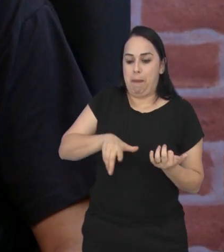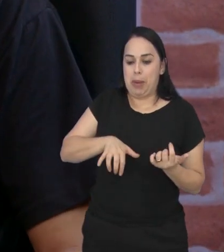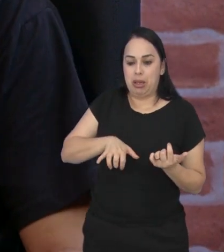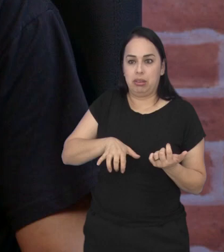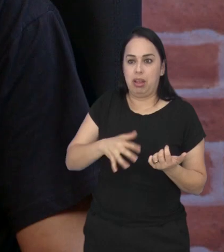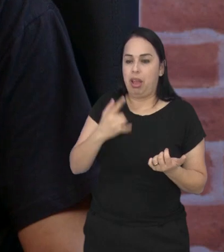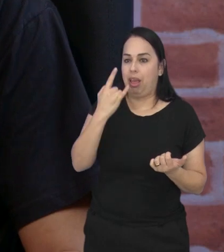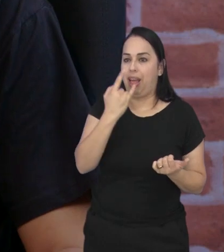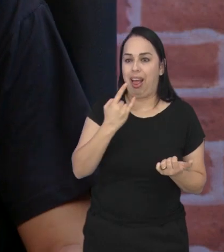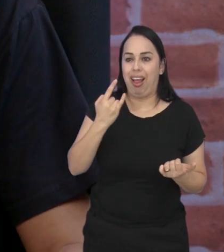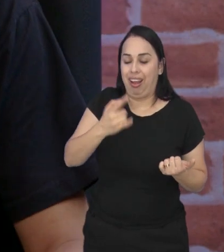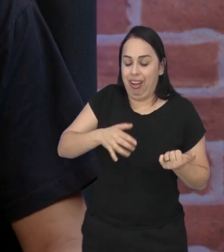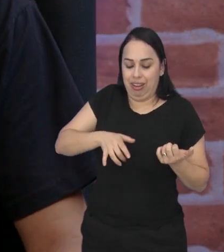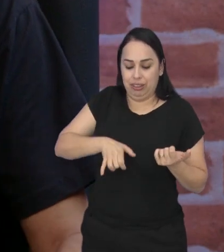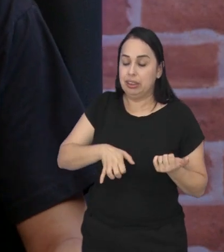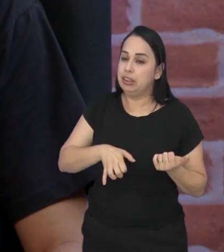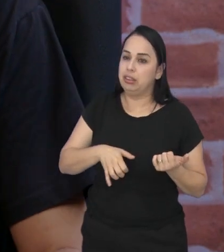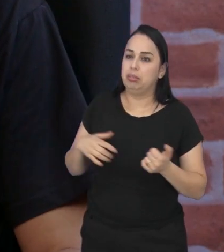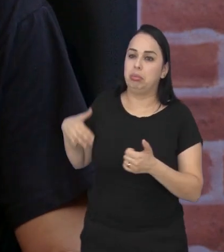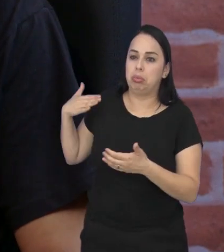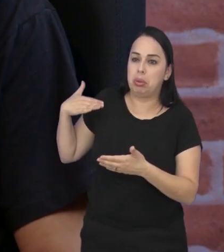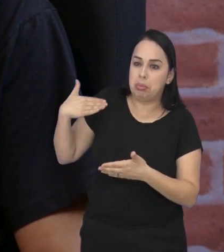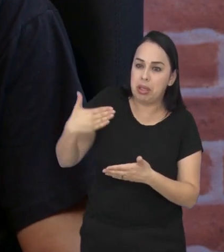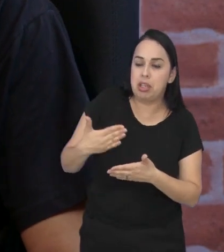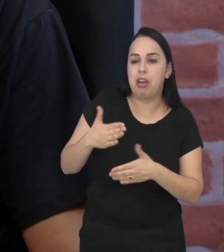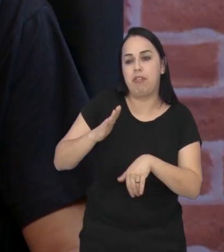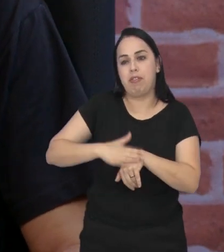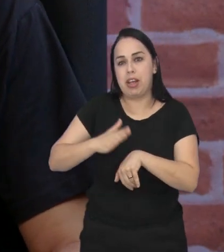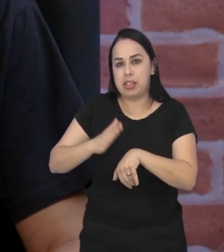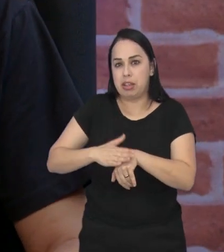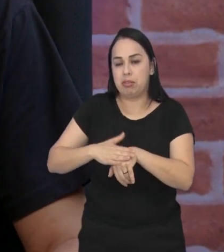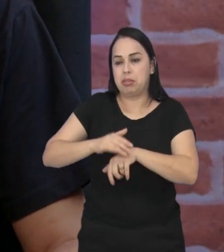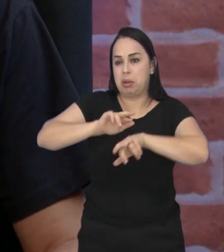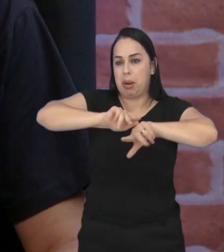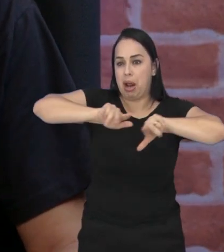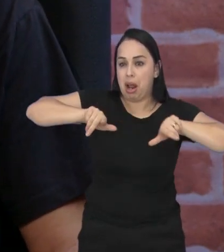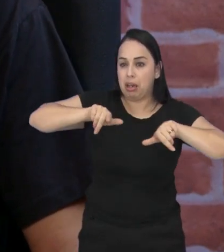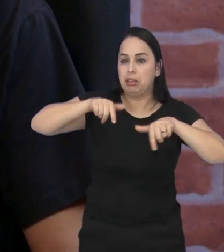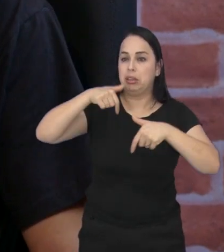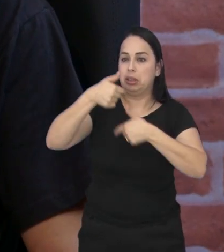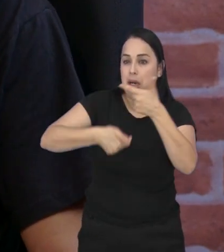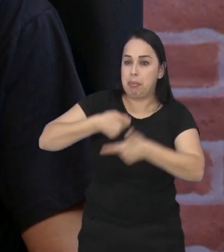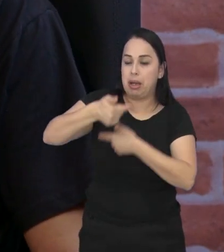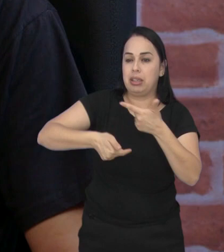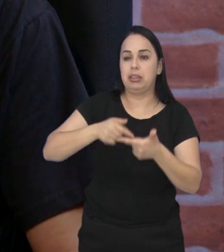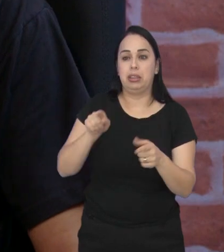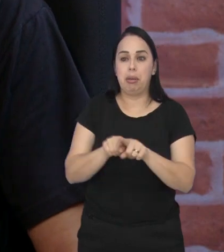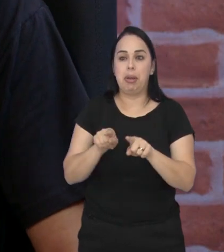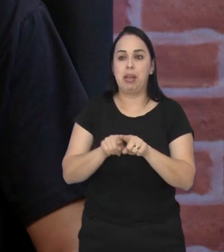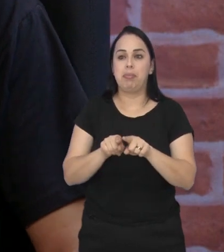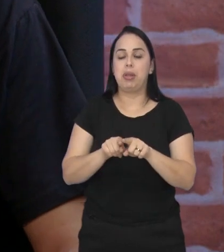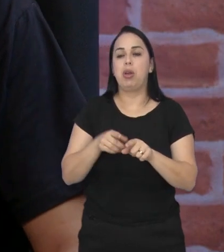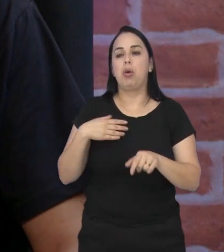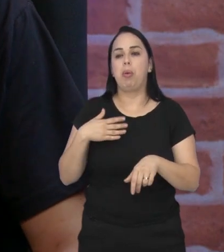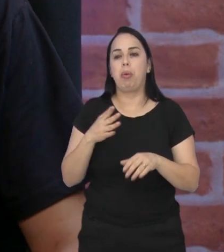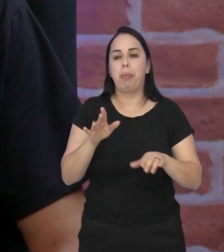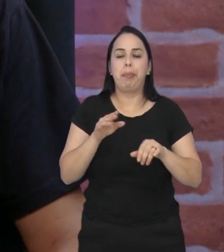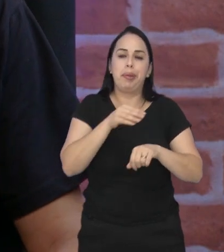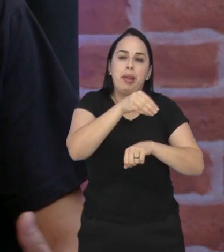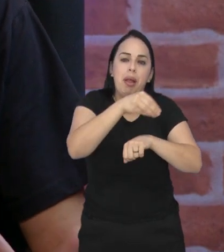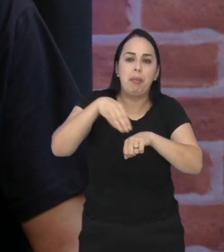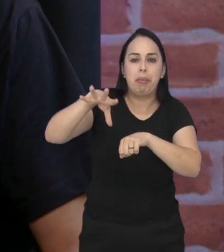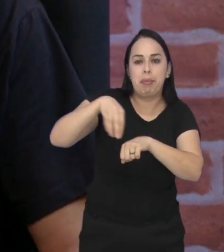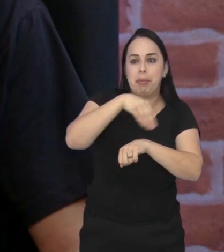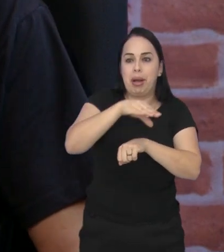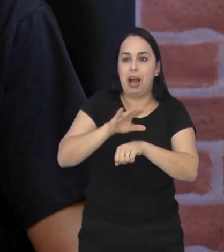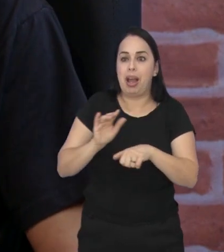e aí foi amor à primeira vista. De lá pra cá a gente vem realizando alguns trabalhos como baixista. Ao longo do tempo comecei a compartilhar um pouco da minha música,